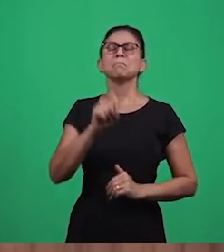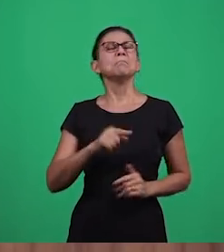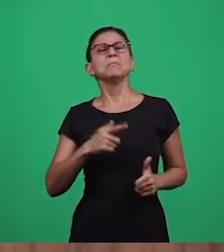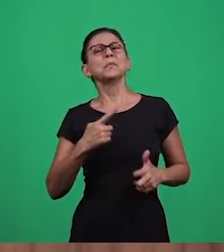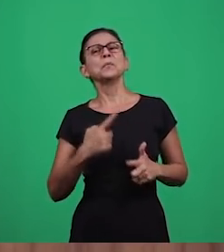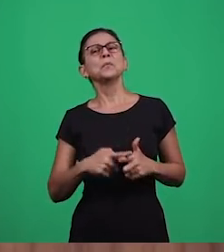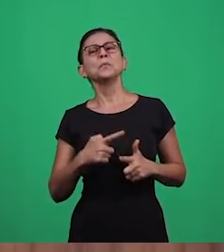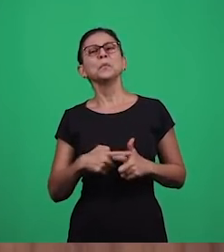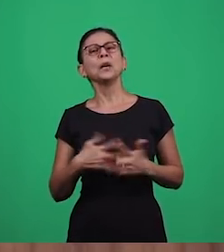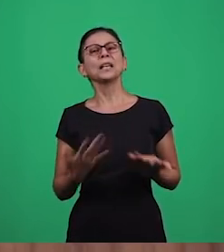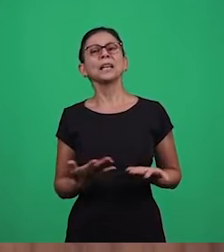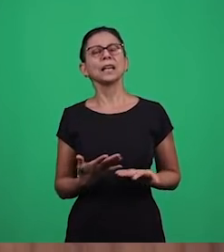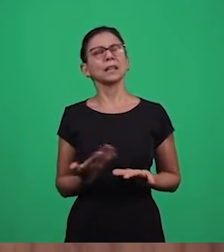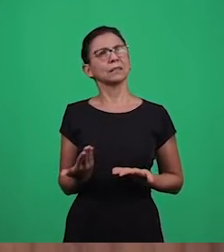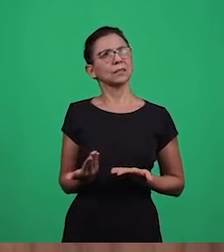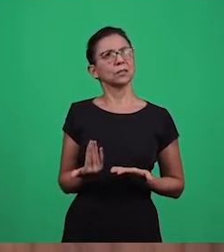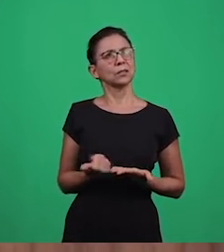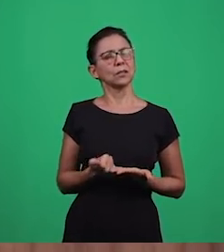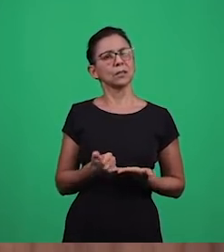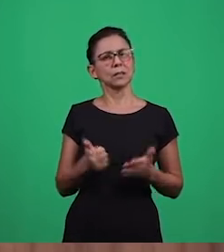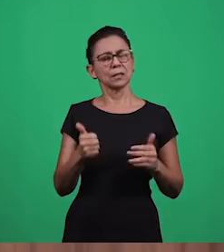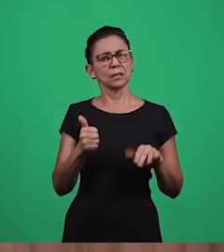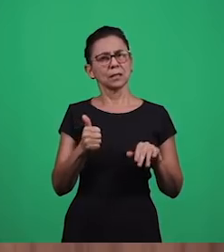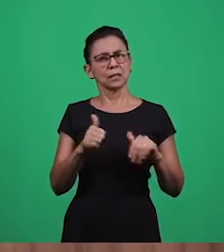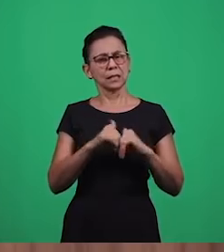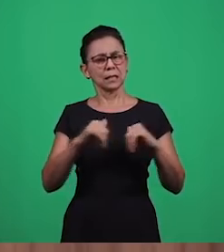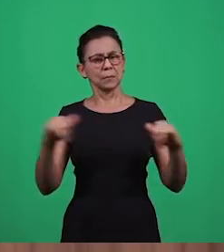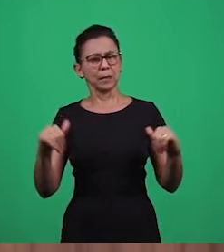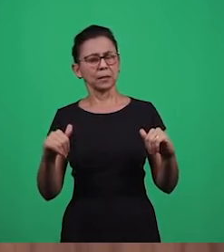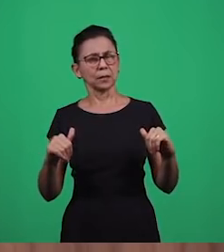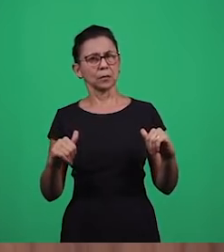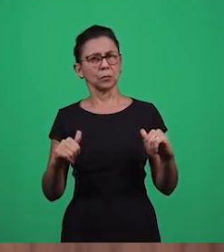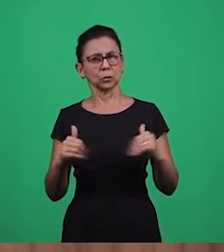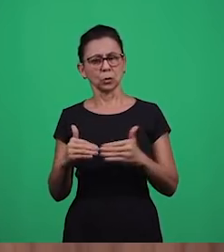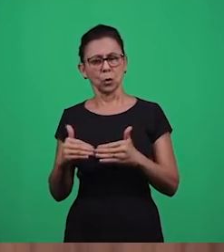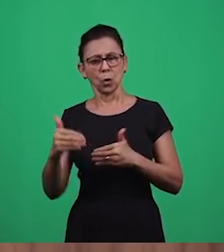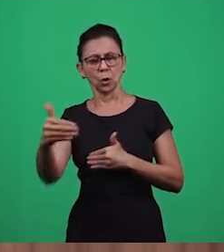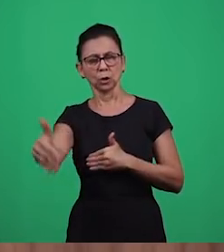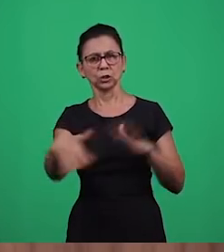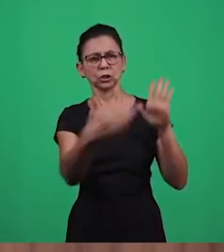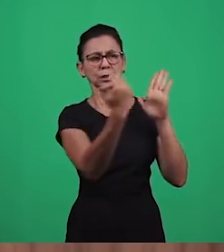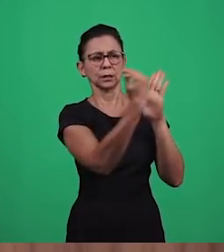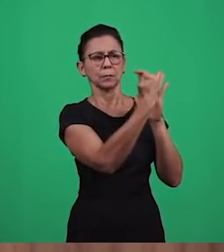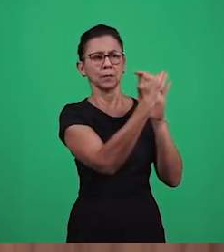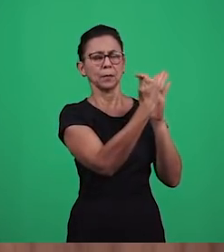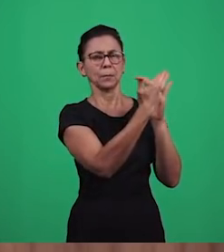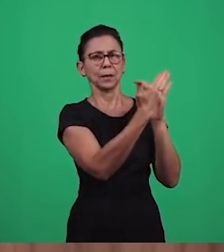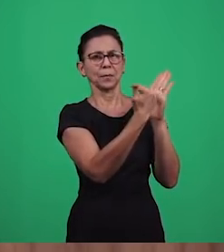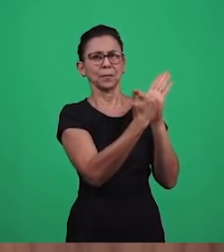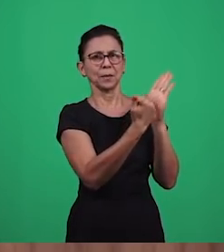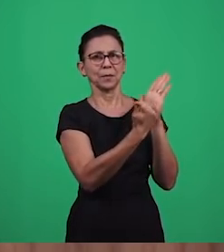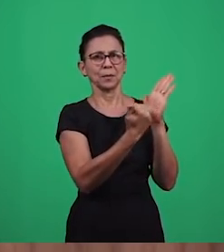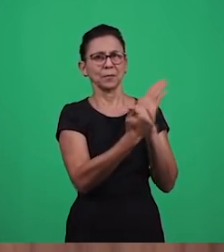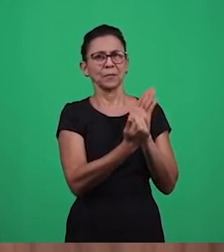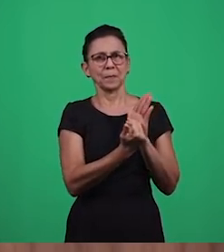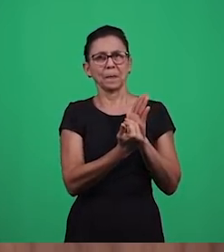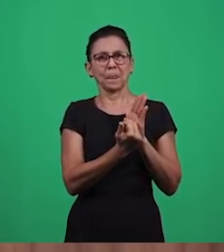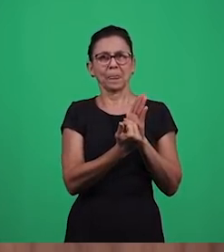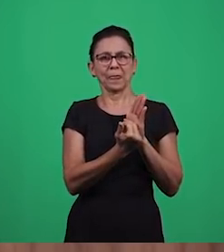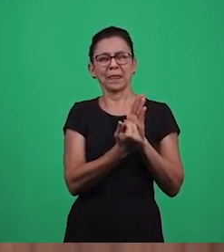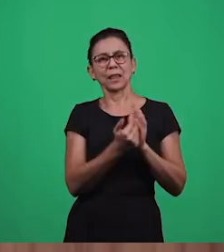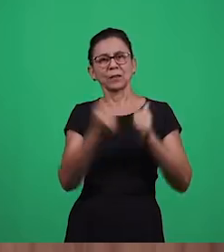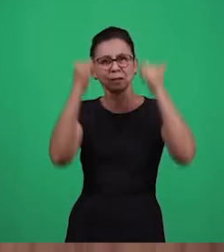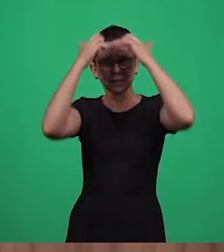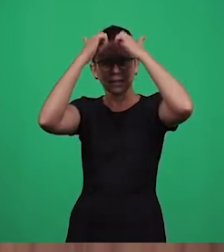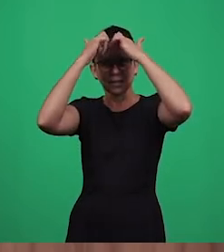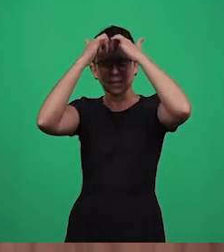que então elegemos rotinas colaborativas como exemplo potencial de desenvolvimento das funções